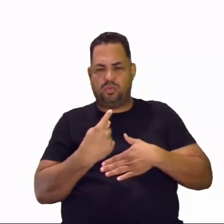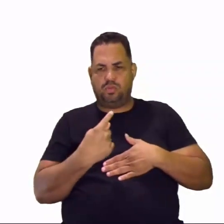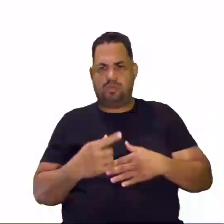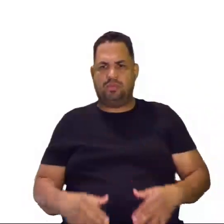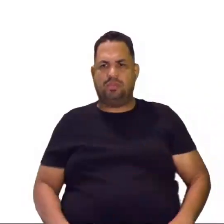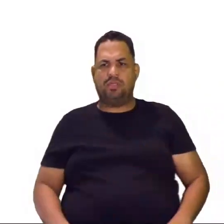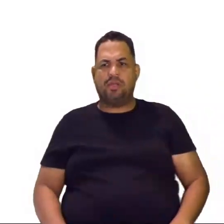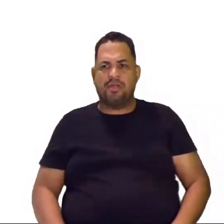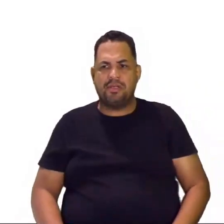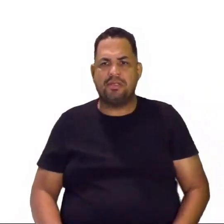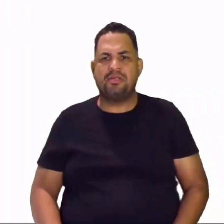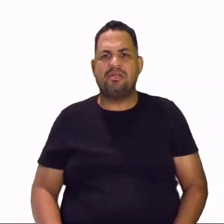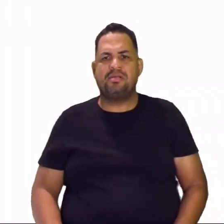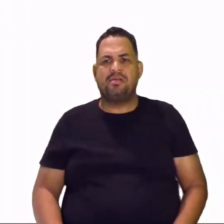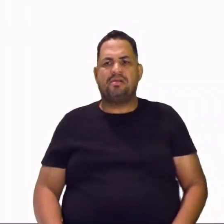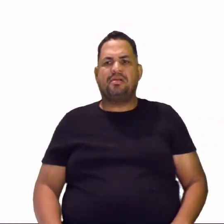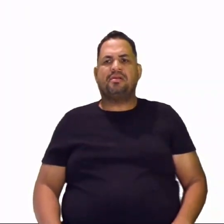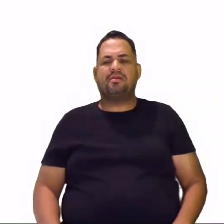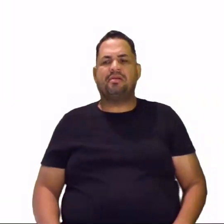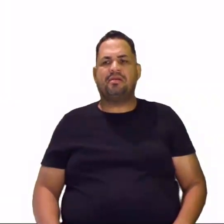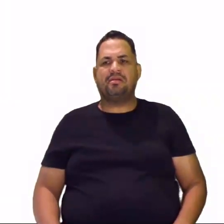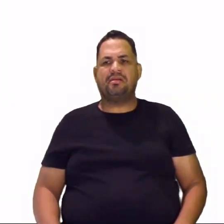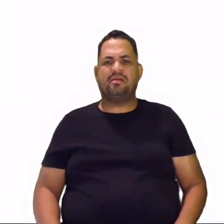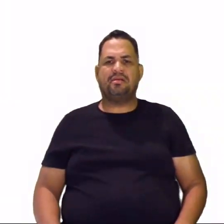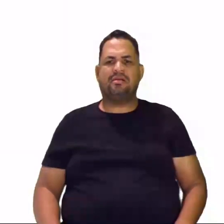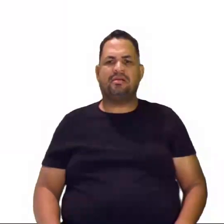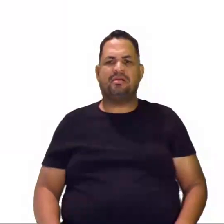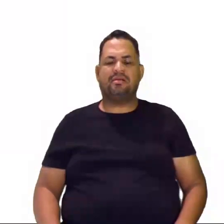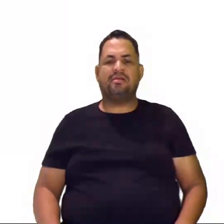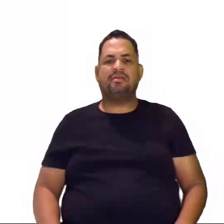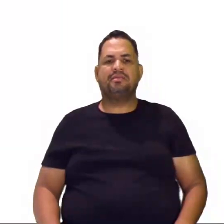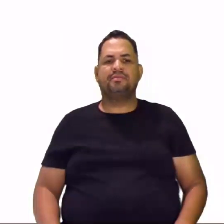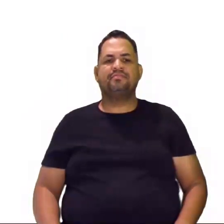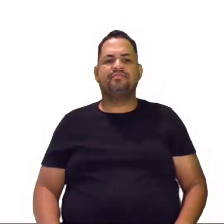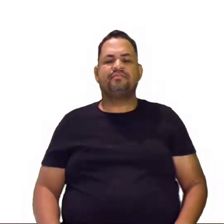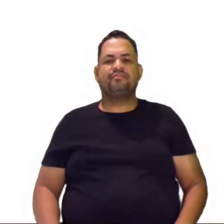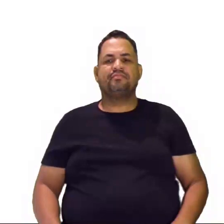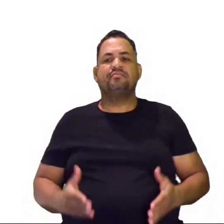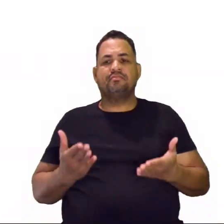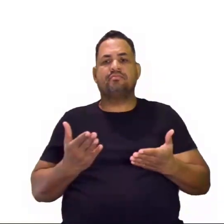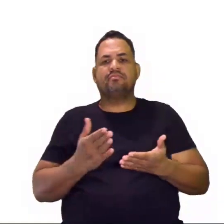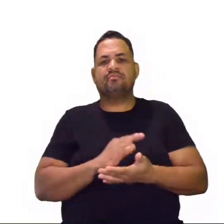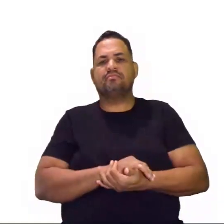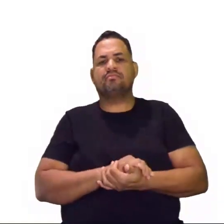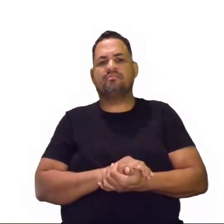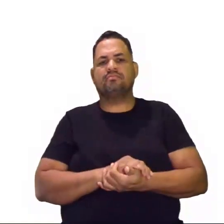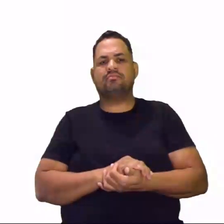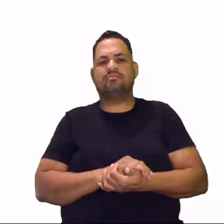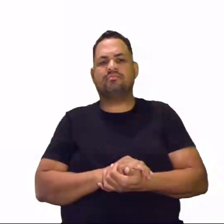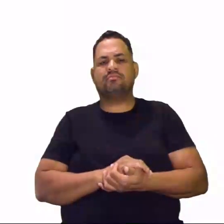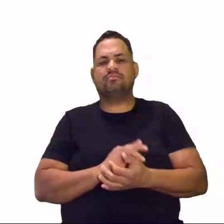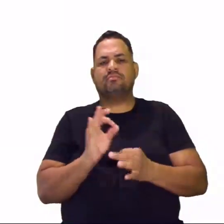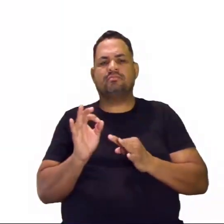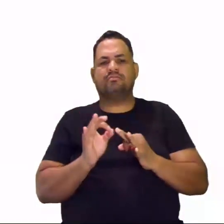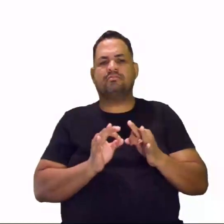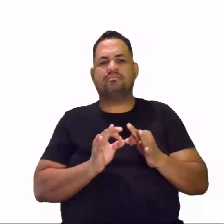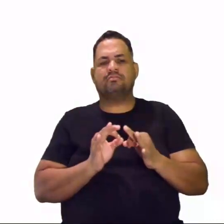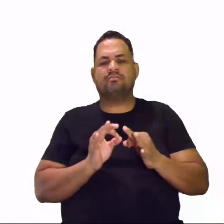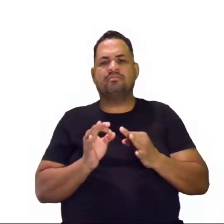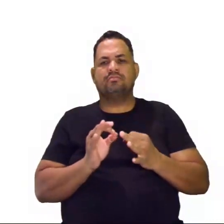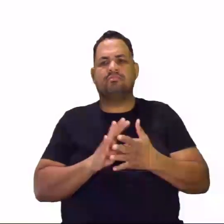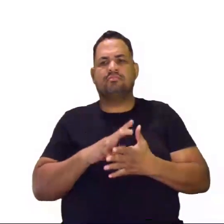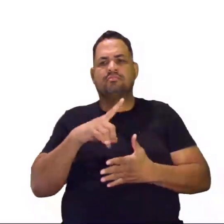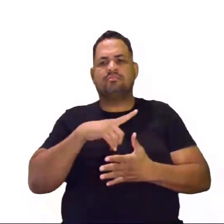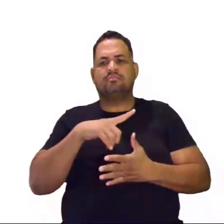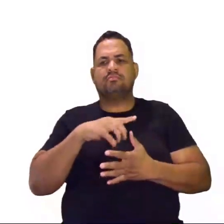é de uma crueldade, assim, muito grande e que isso foi para um lugar